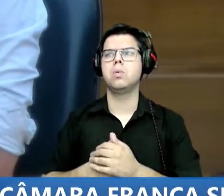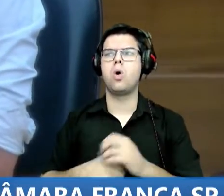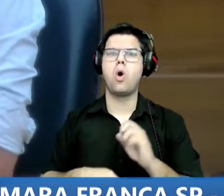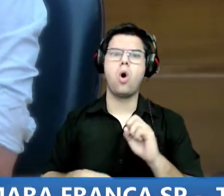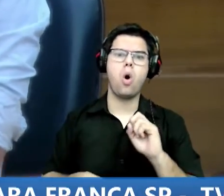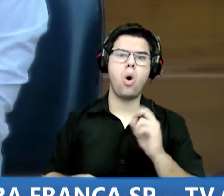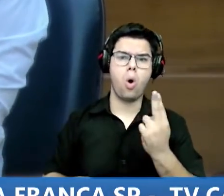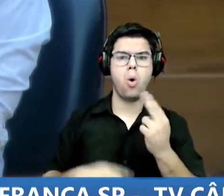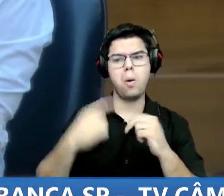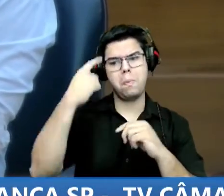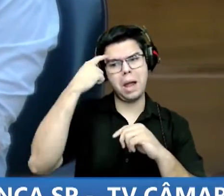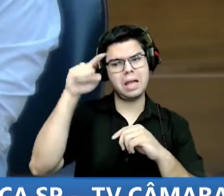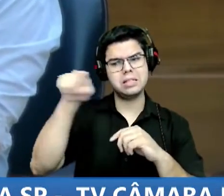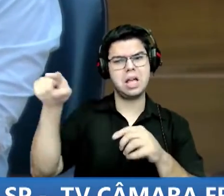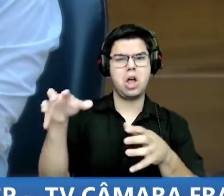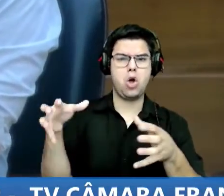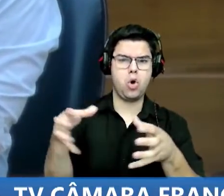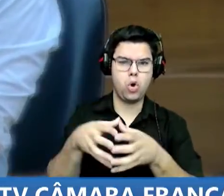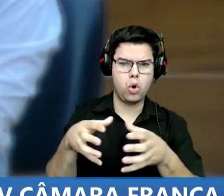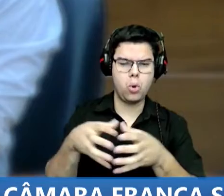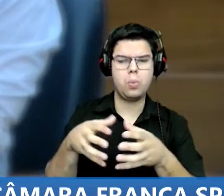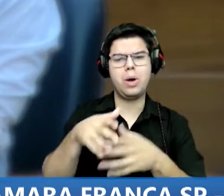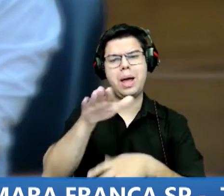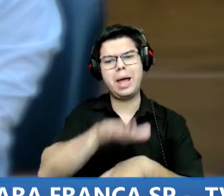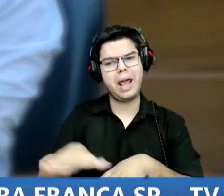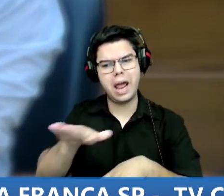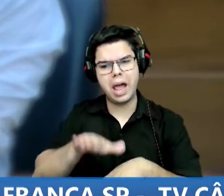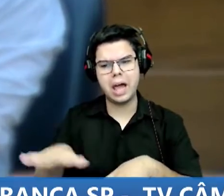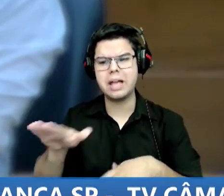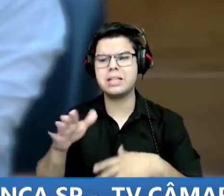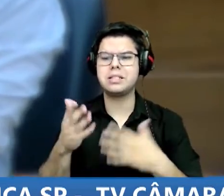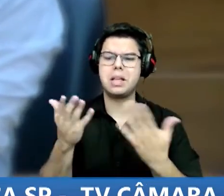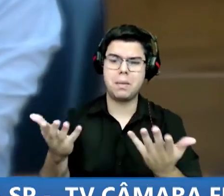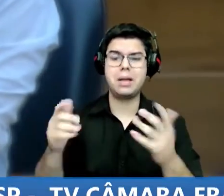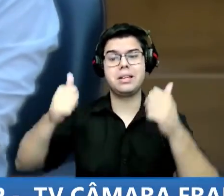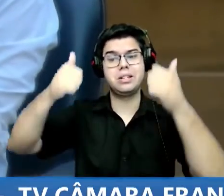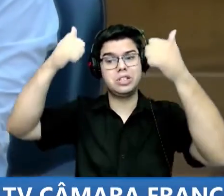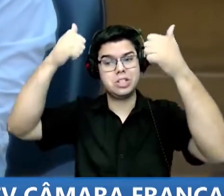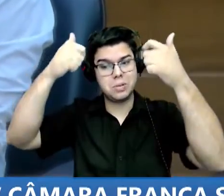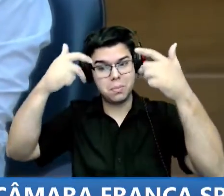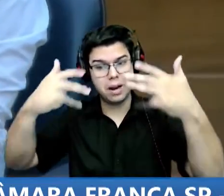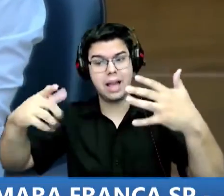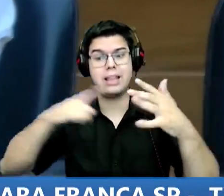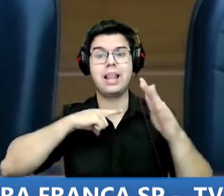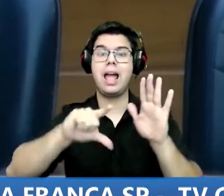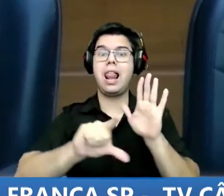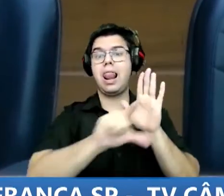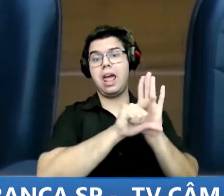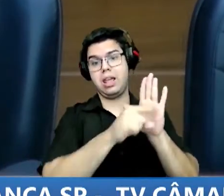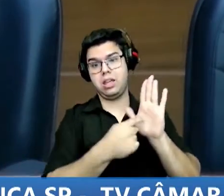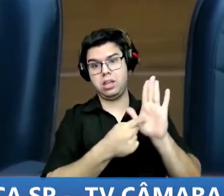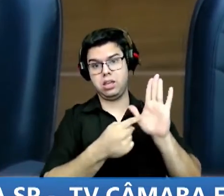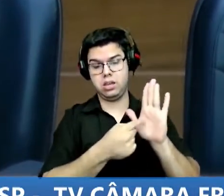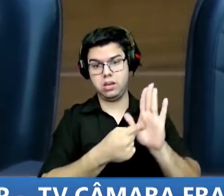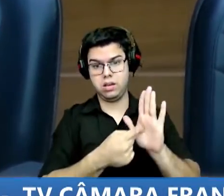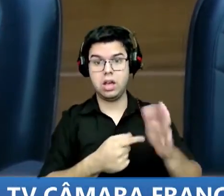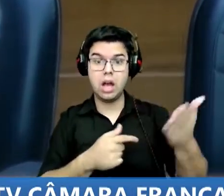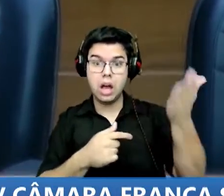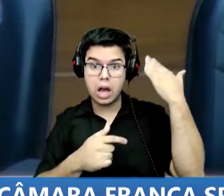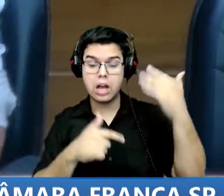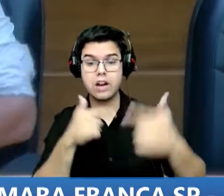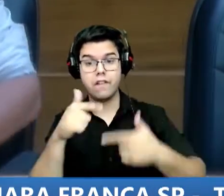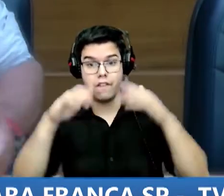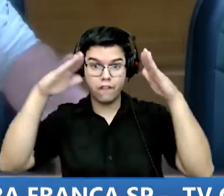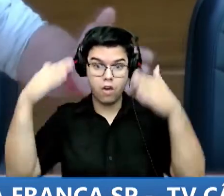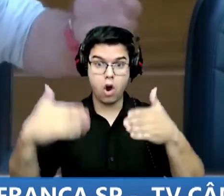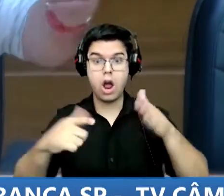criança, mas a gente só tem que entender e esclarecer que isso é a lei. A gente está trabalhando em cima da lei. E a